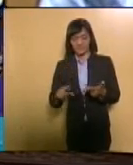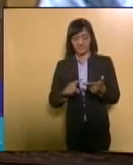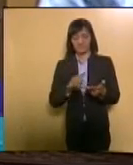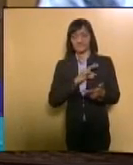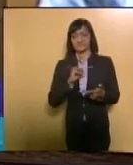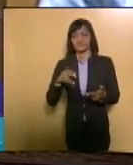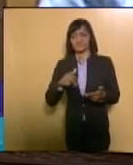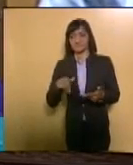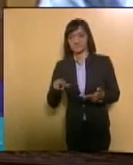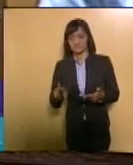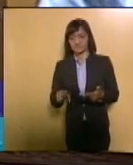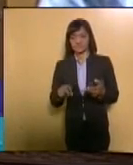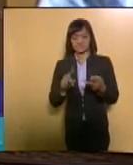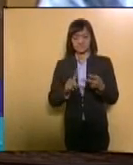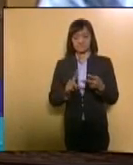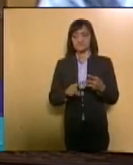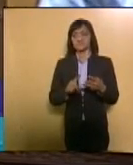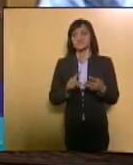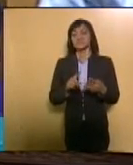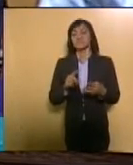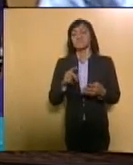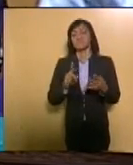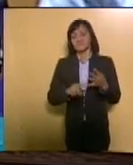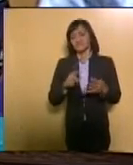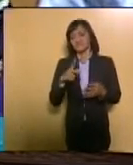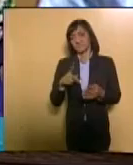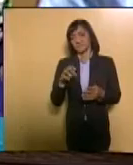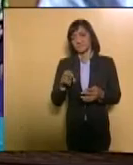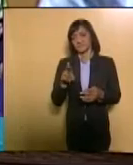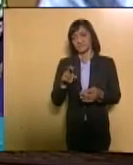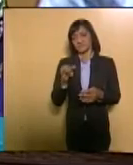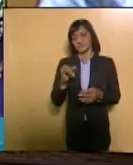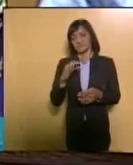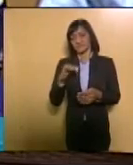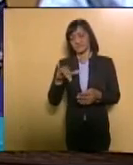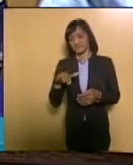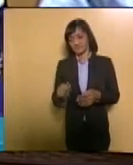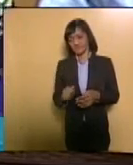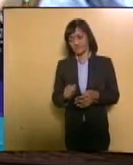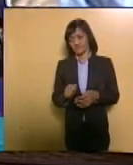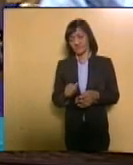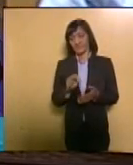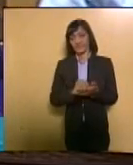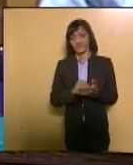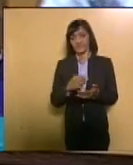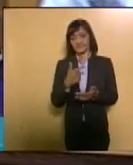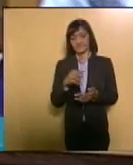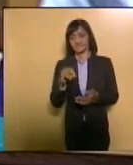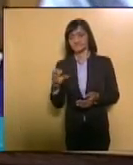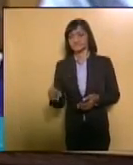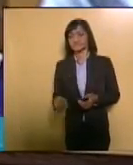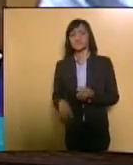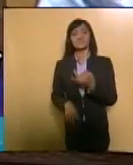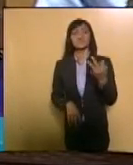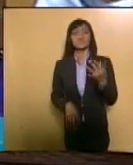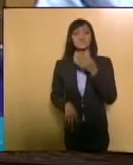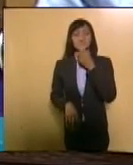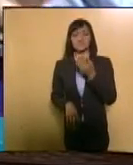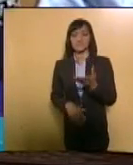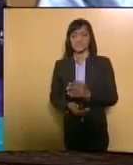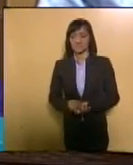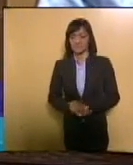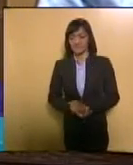Militar E perícia nós estamos aí com ainda 200 agentes de polícia para serem chamados e mais quantos homens da Polícia